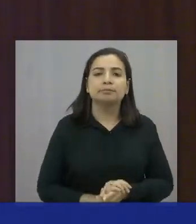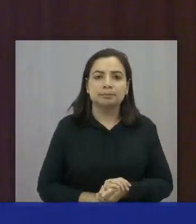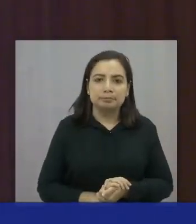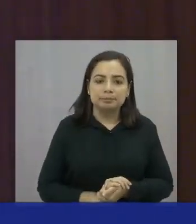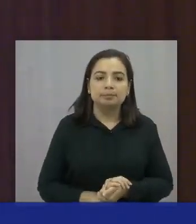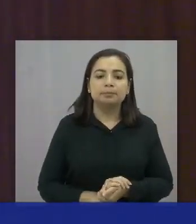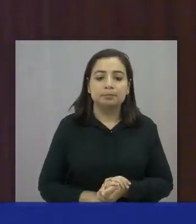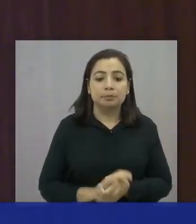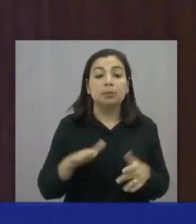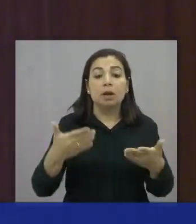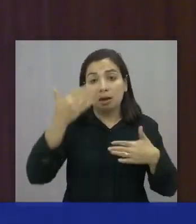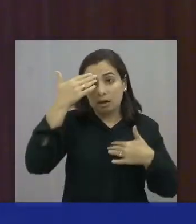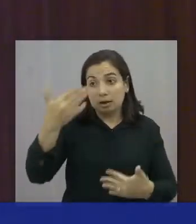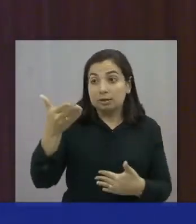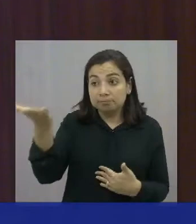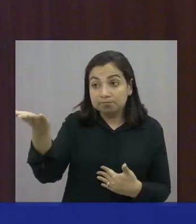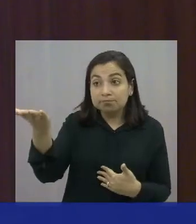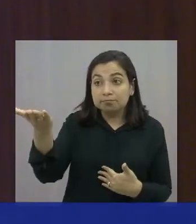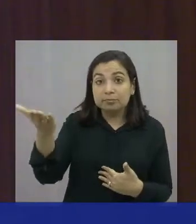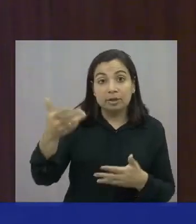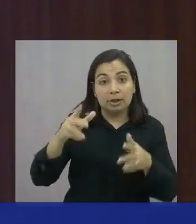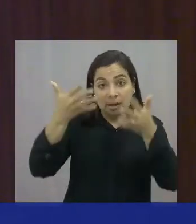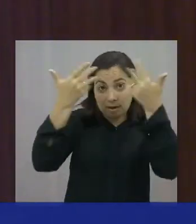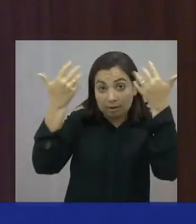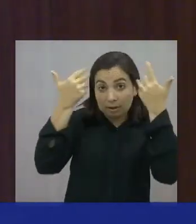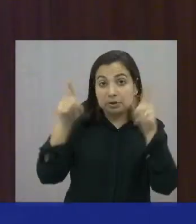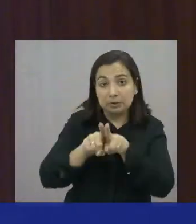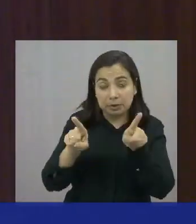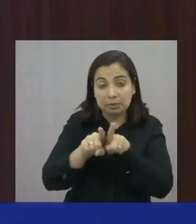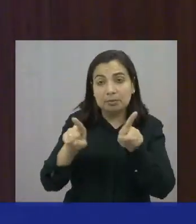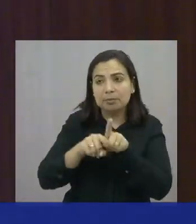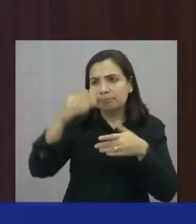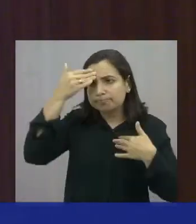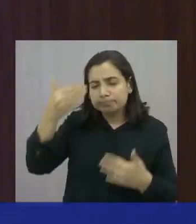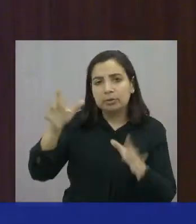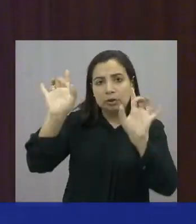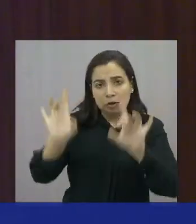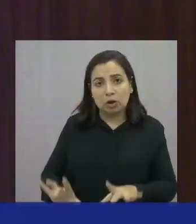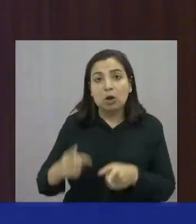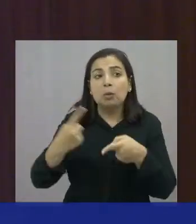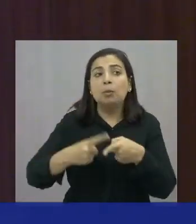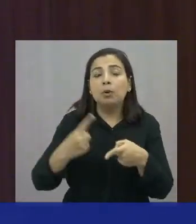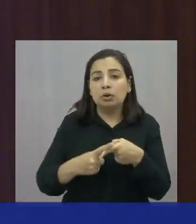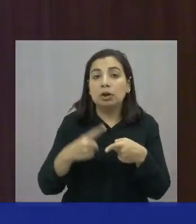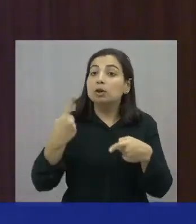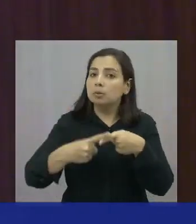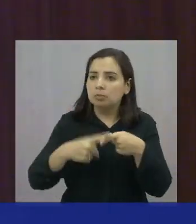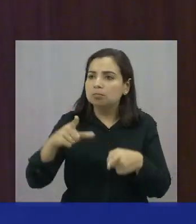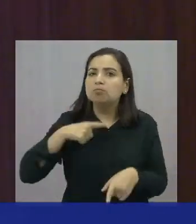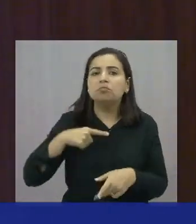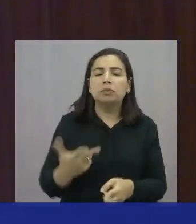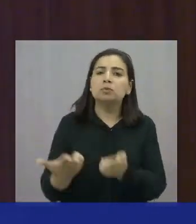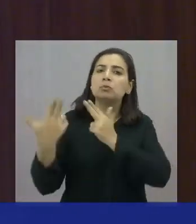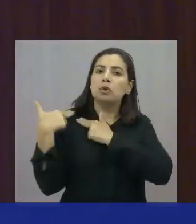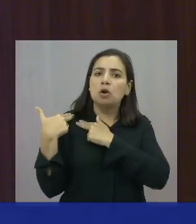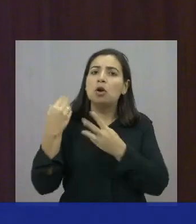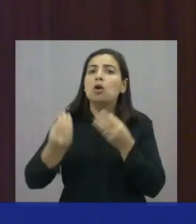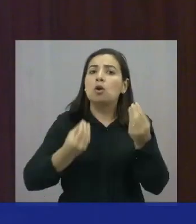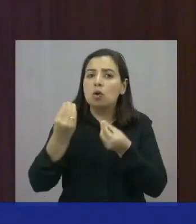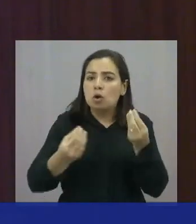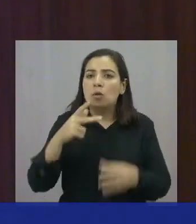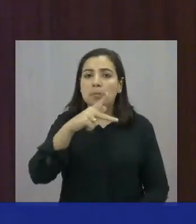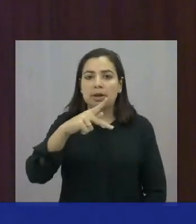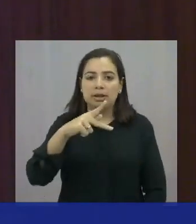Agradecimento especial ao vereador Adail Júnior, que trouxe para si a responsabilidade da aprovação do nosso